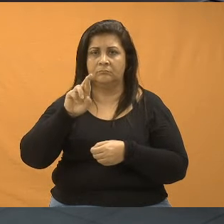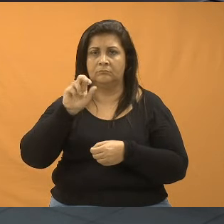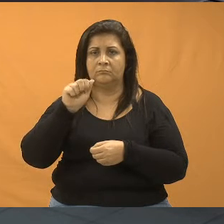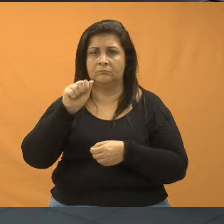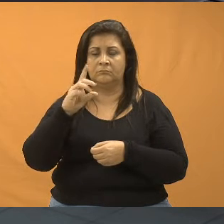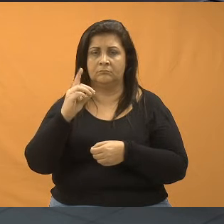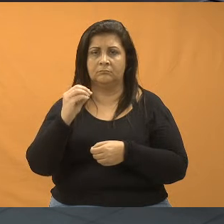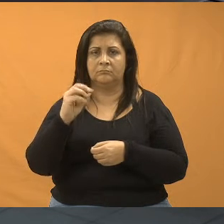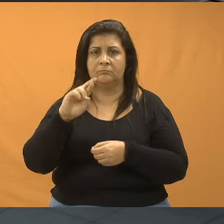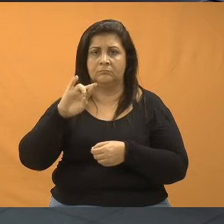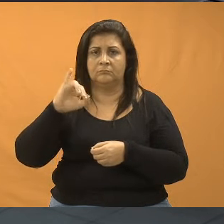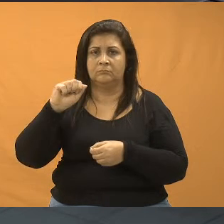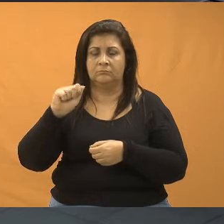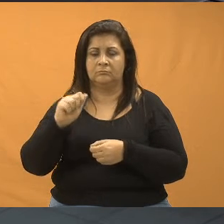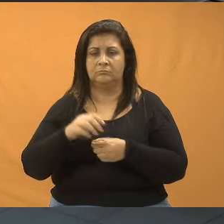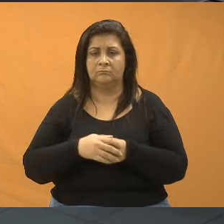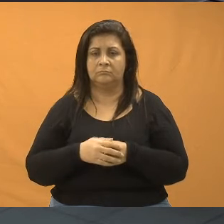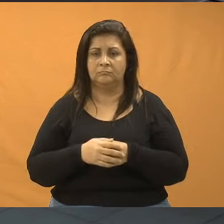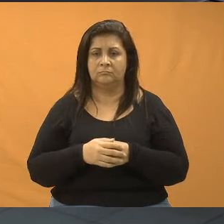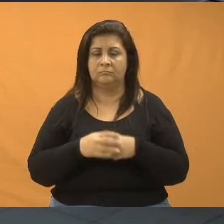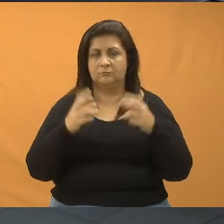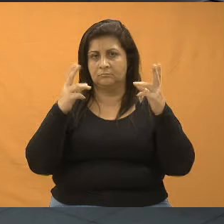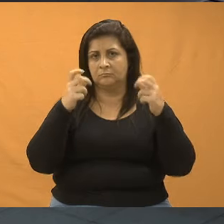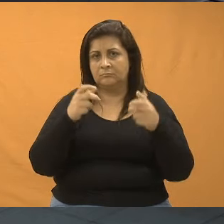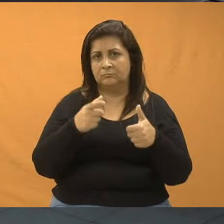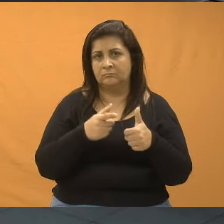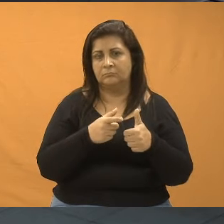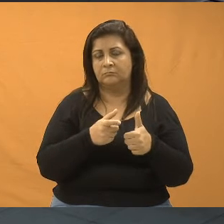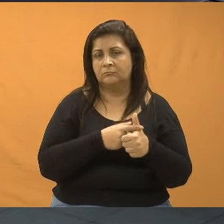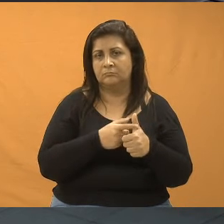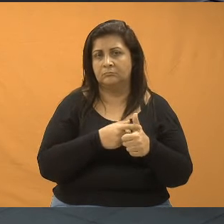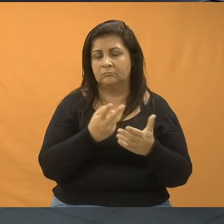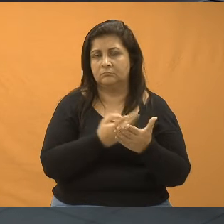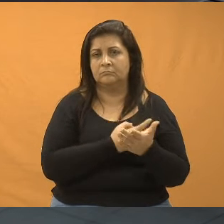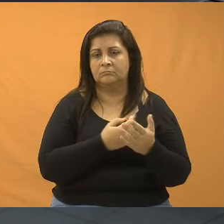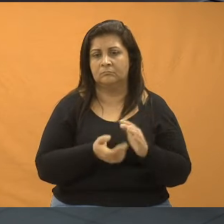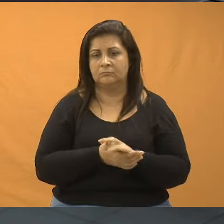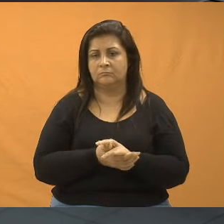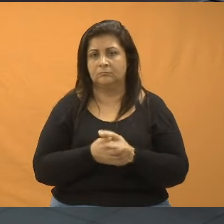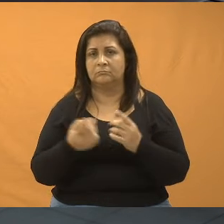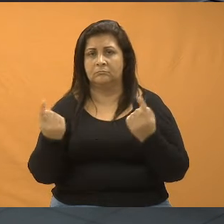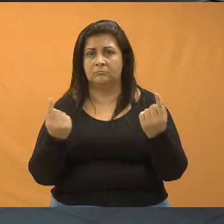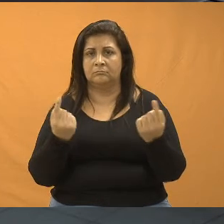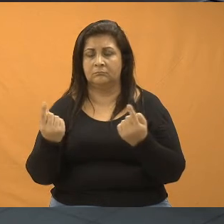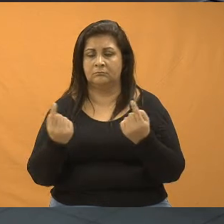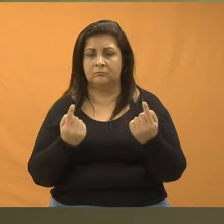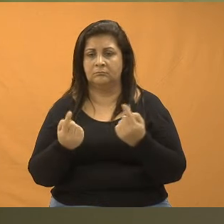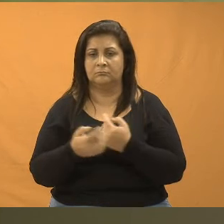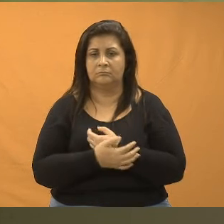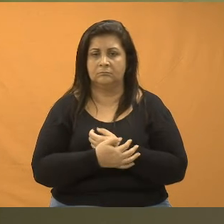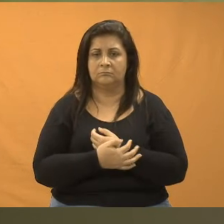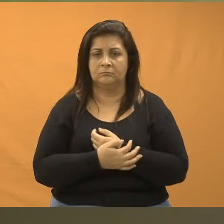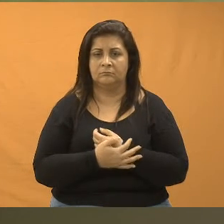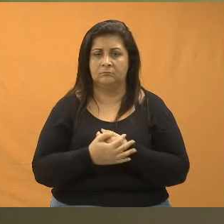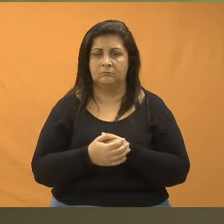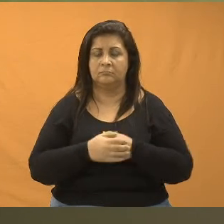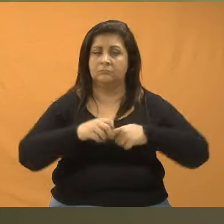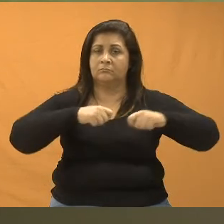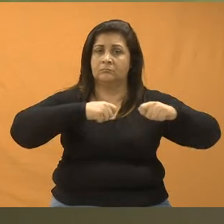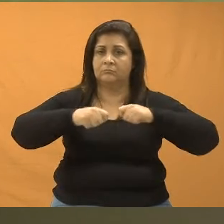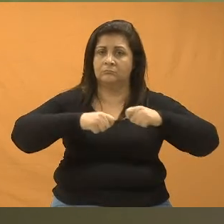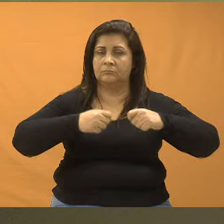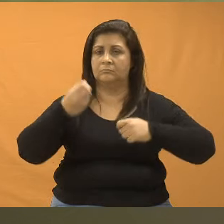administrativo essa dívida. Então, pode-se ir tanto pelo caminho judicial como pelo caminho